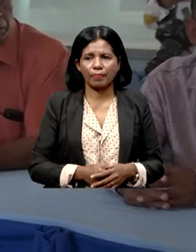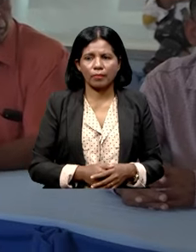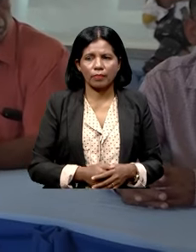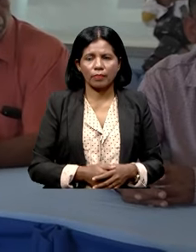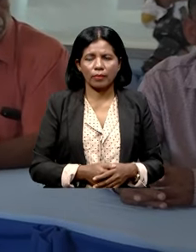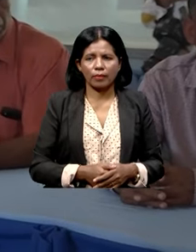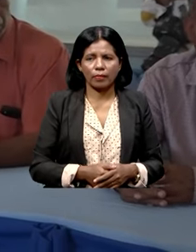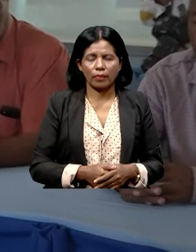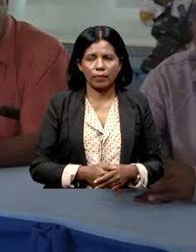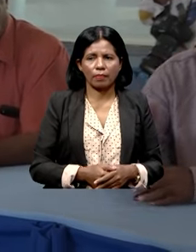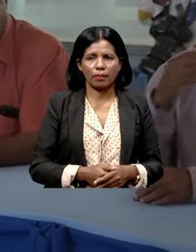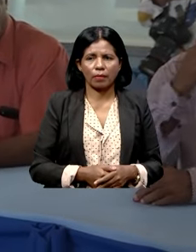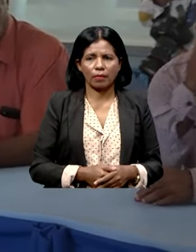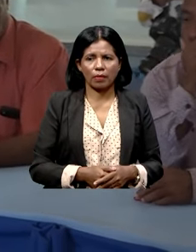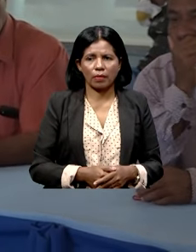Selo, mas cá,